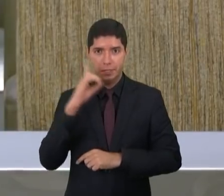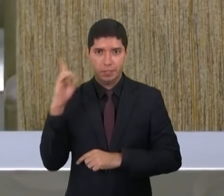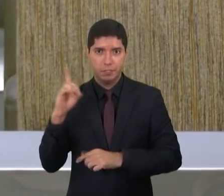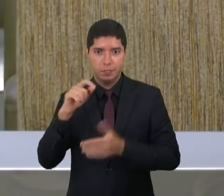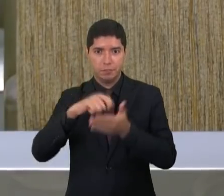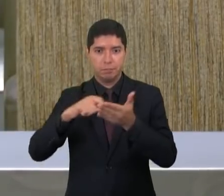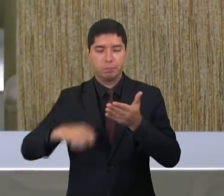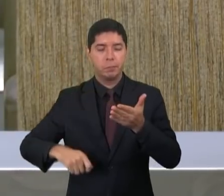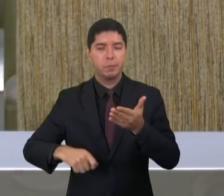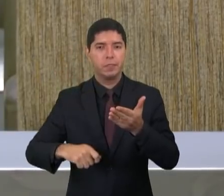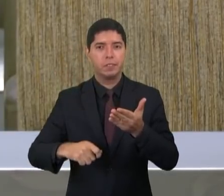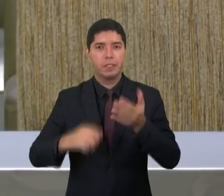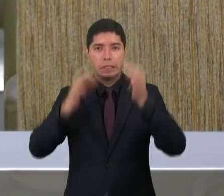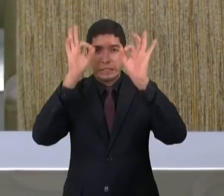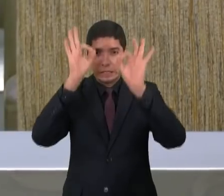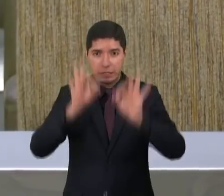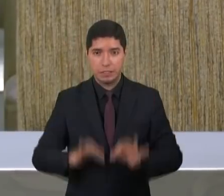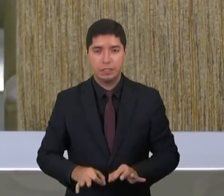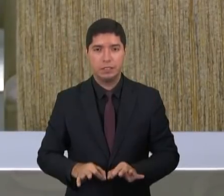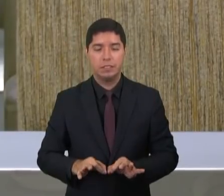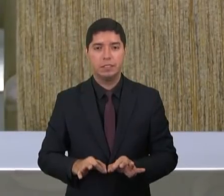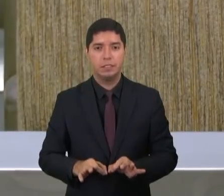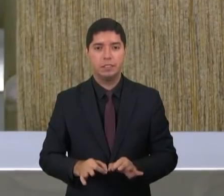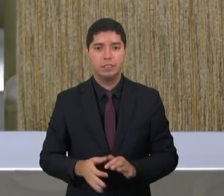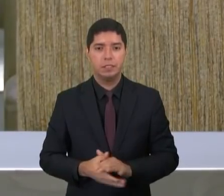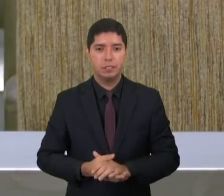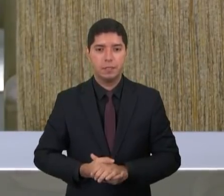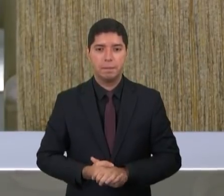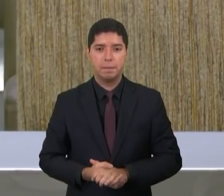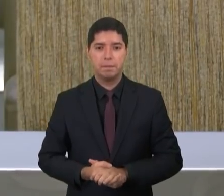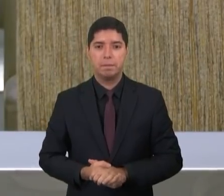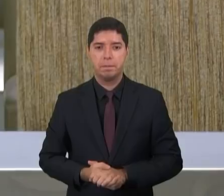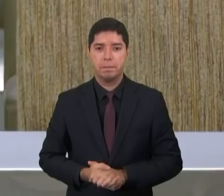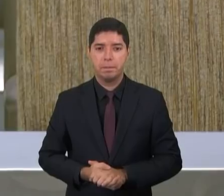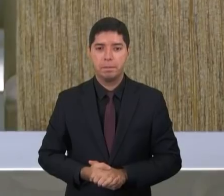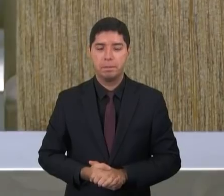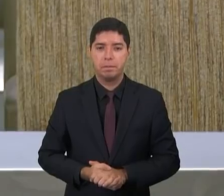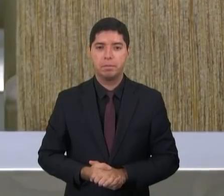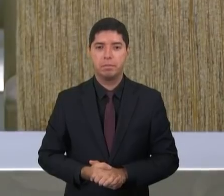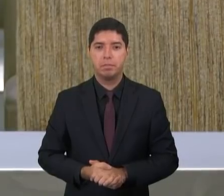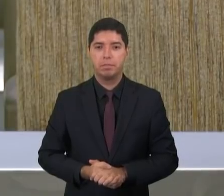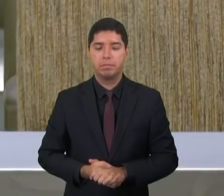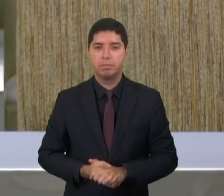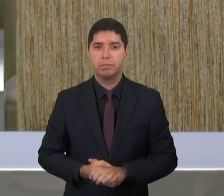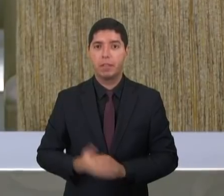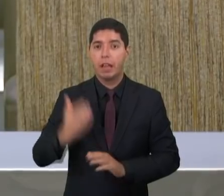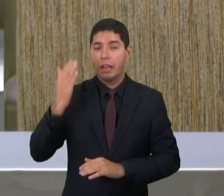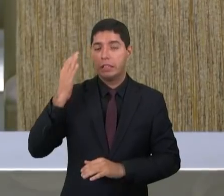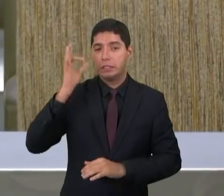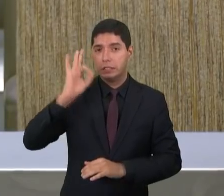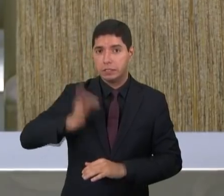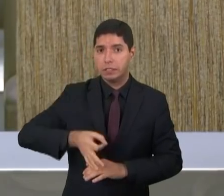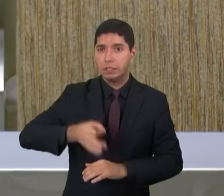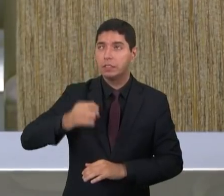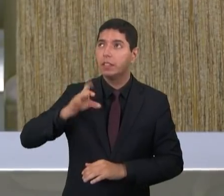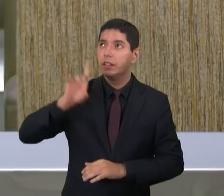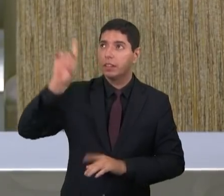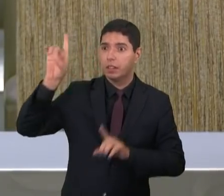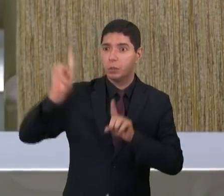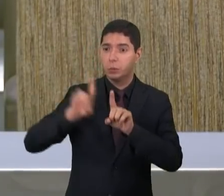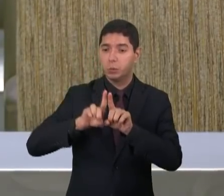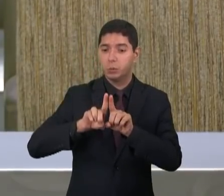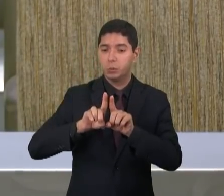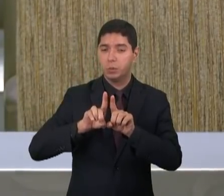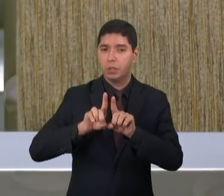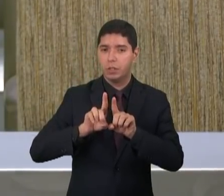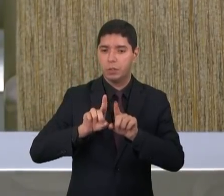certeza muito grande de que Deus estava ao seu lado. E a certeza da presença de Deus ao nosso lado